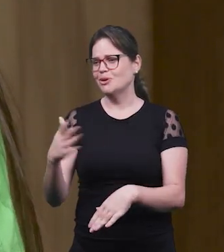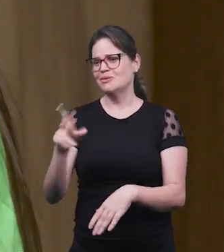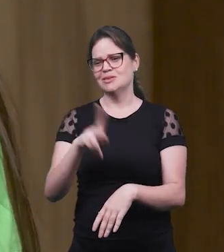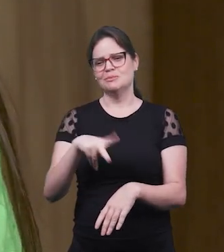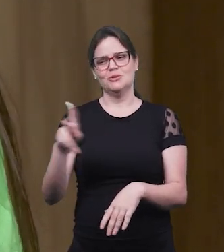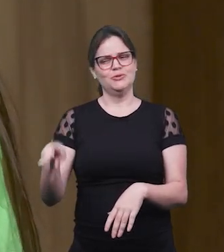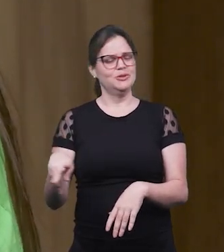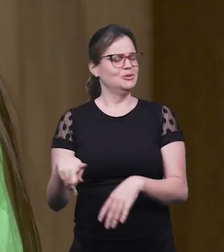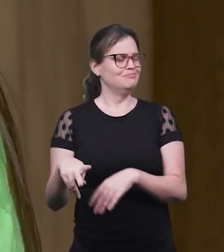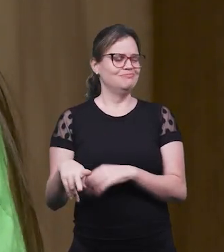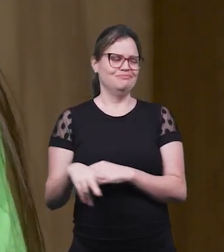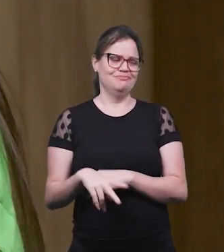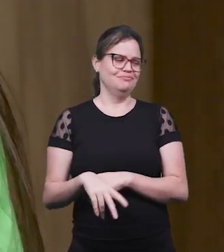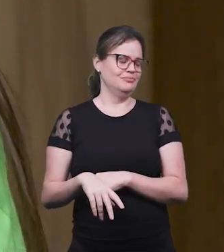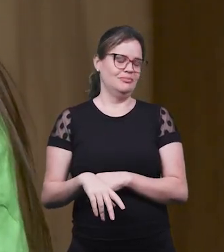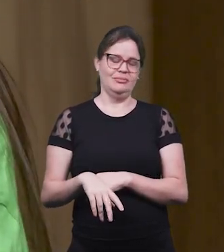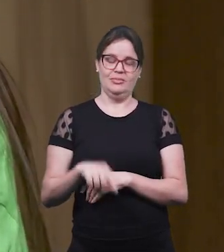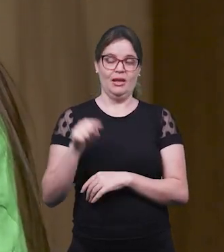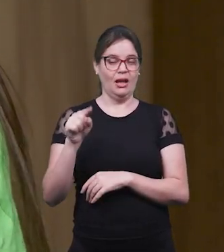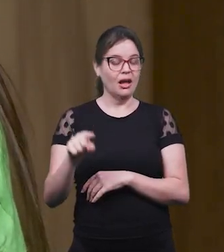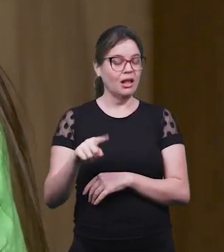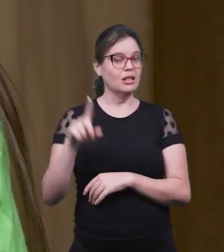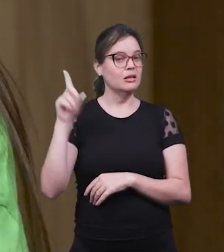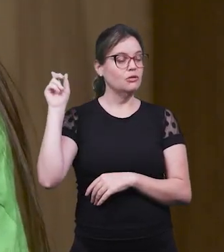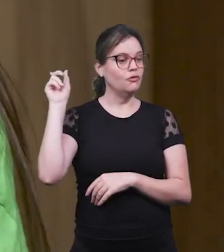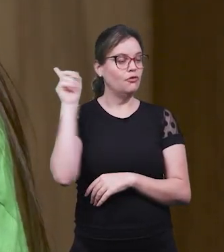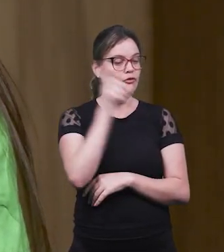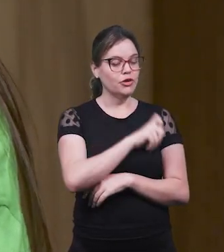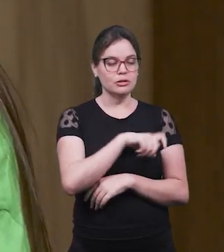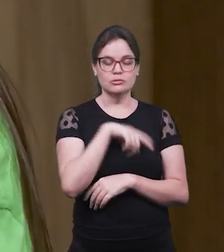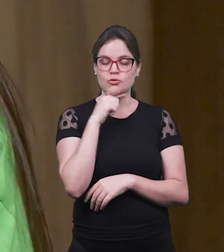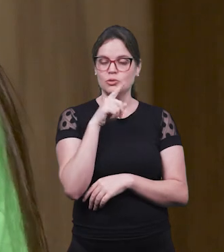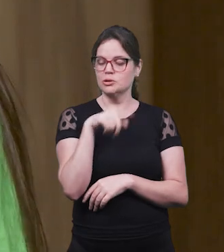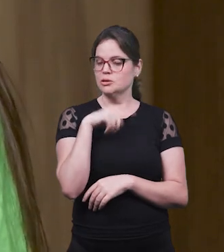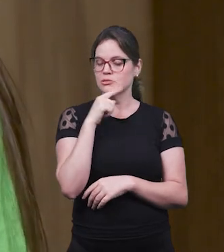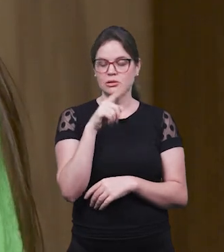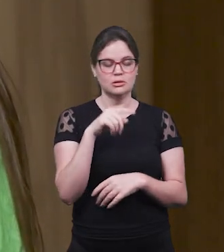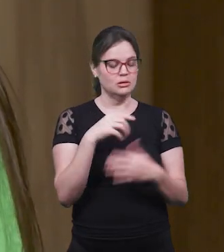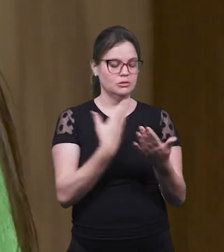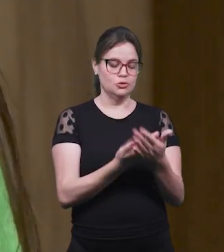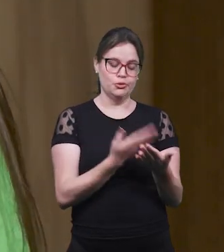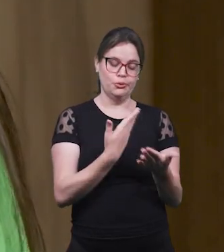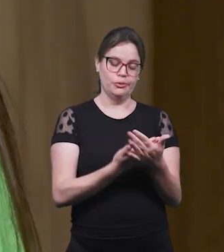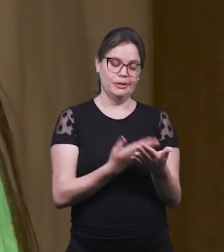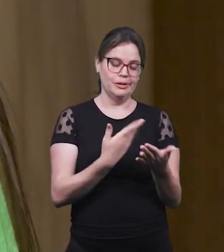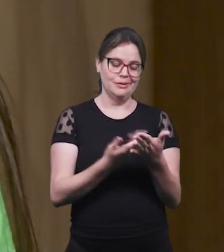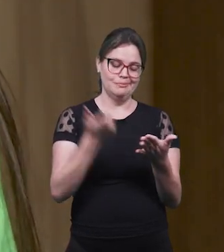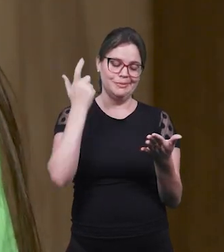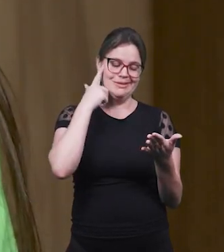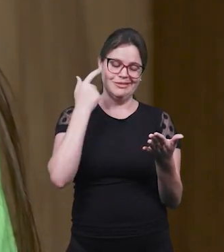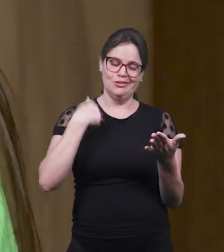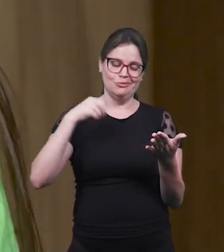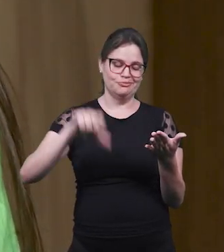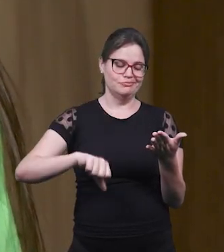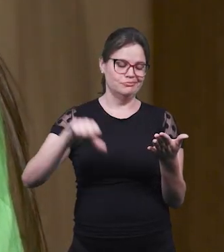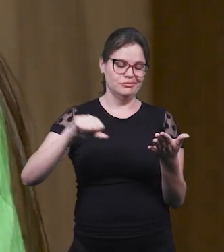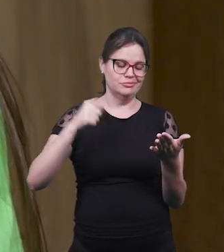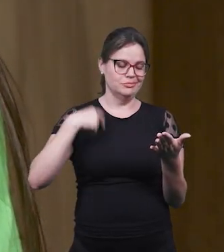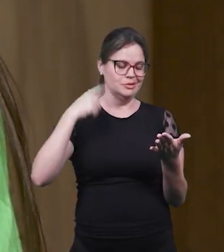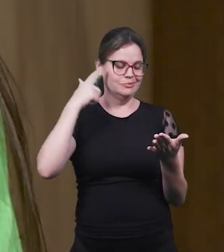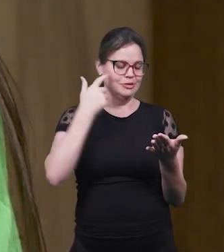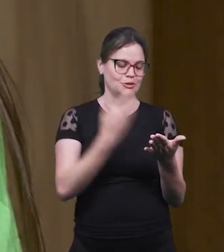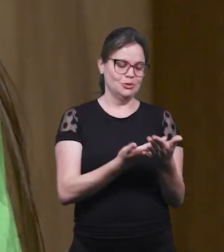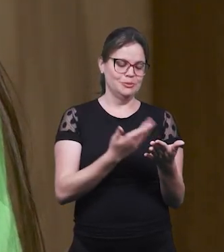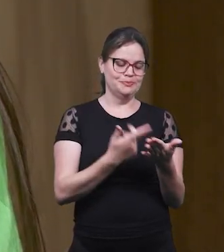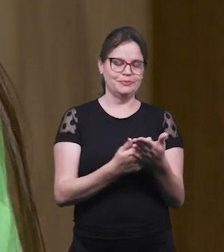professora não está facilitando nada para a gente, eu não vou conseguir, eu vou perder essa disciplina.